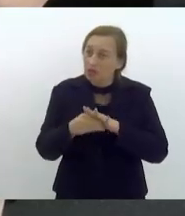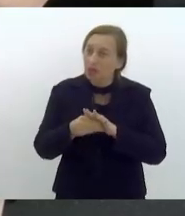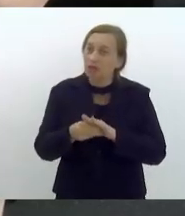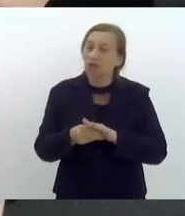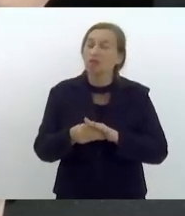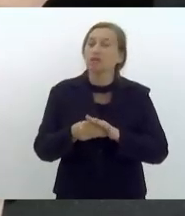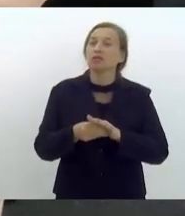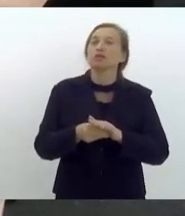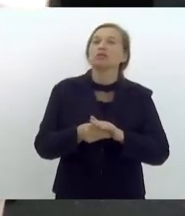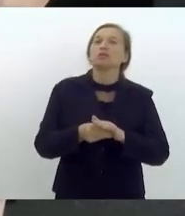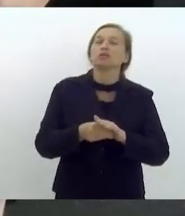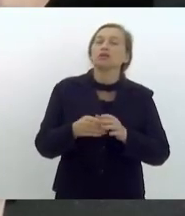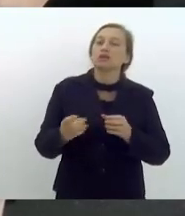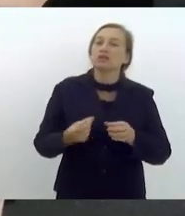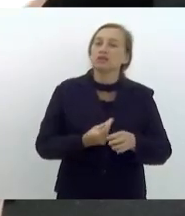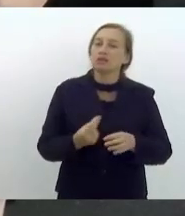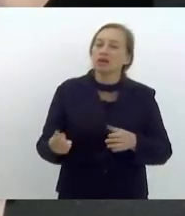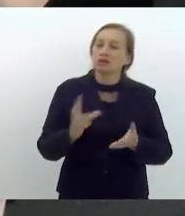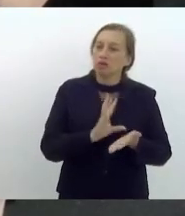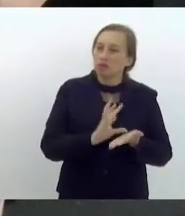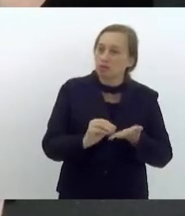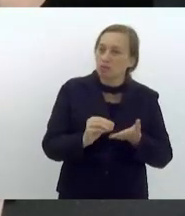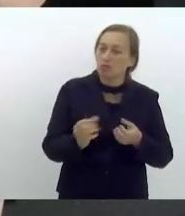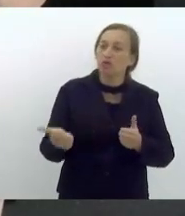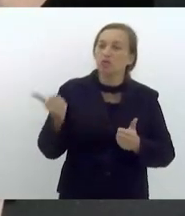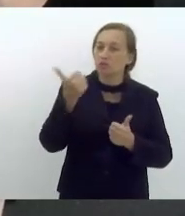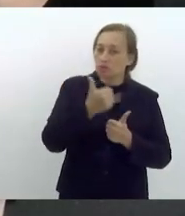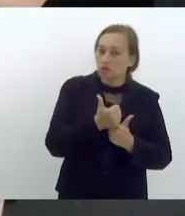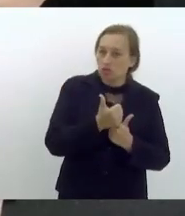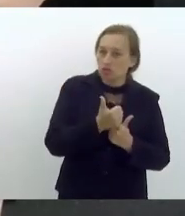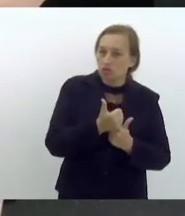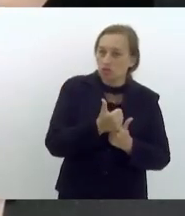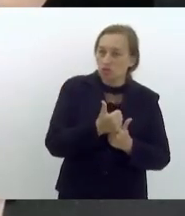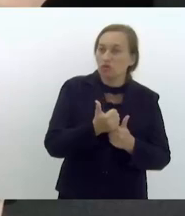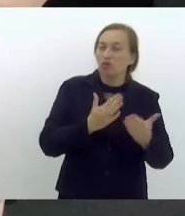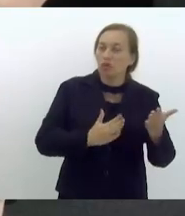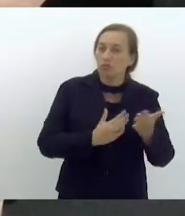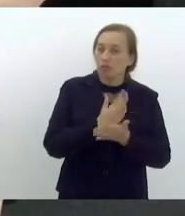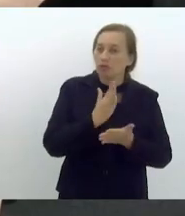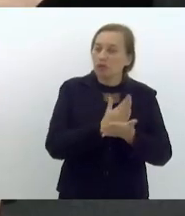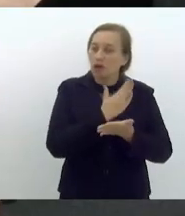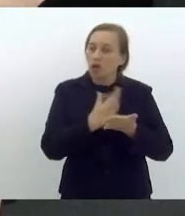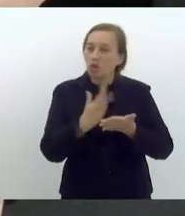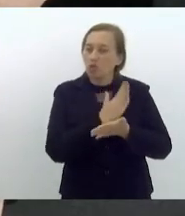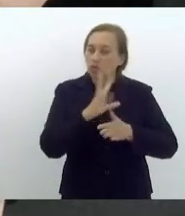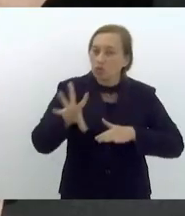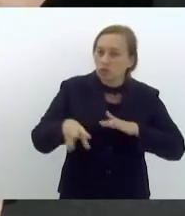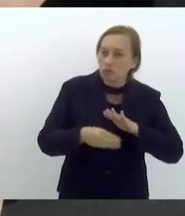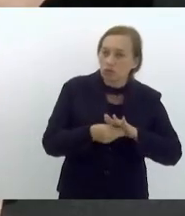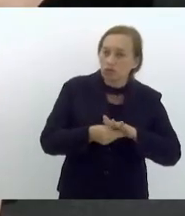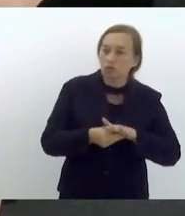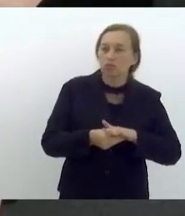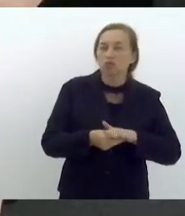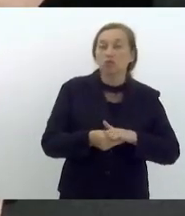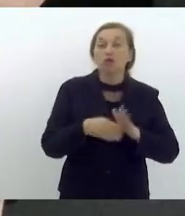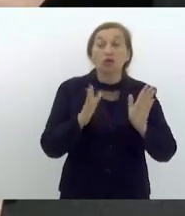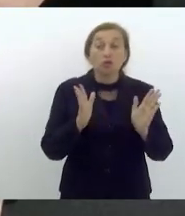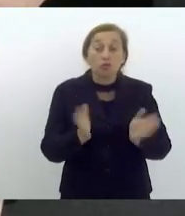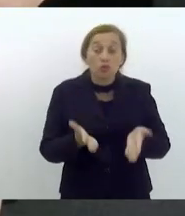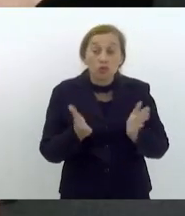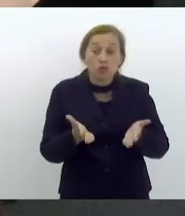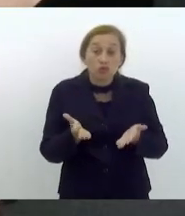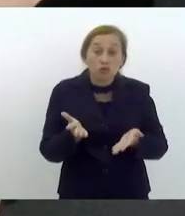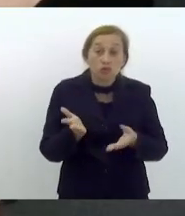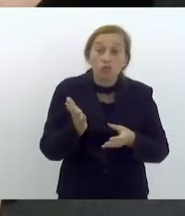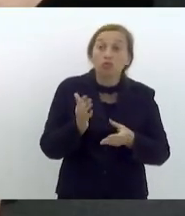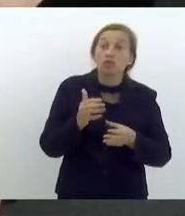o projeto saúde pauta foi feito substitutivo que foi aprovado algumas emendas incorporado ao projeto E hoje nós vamos